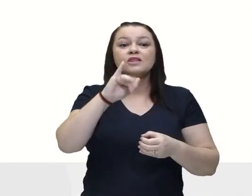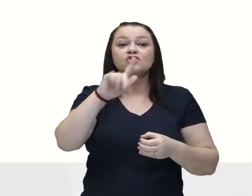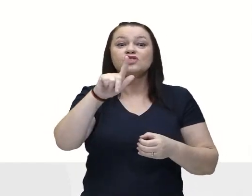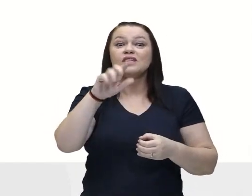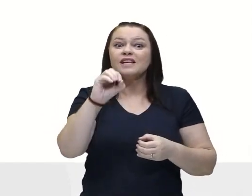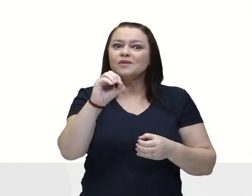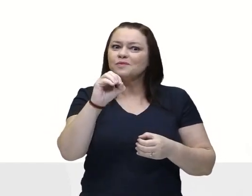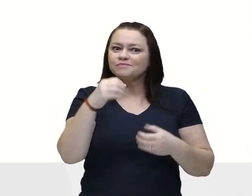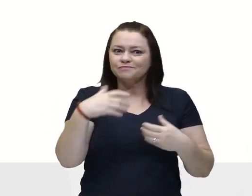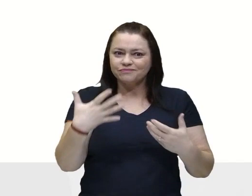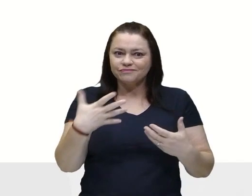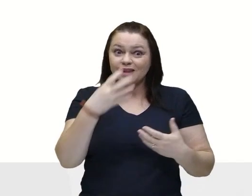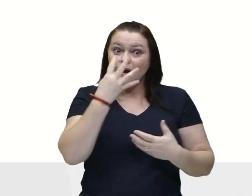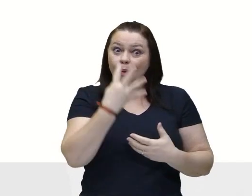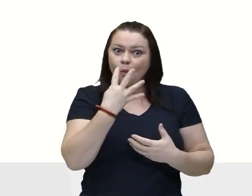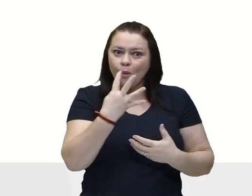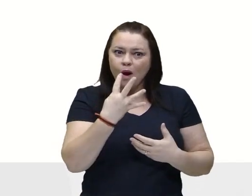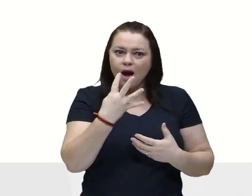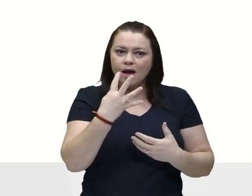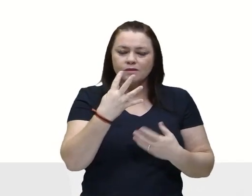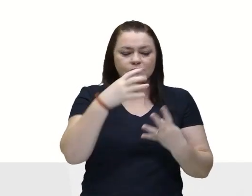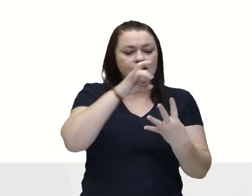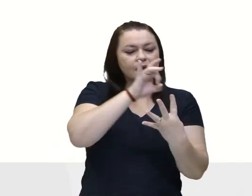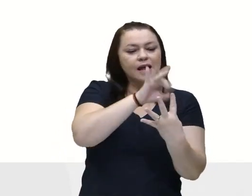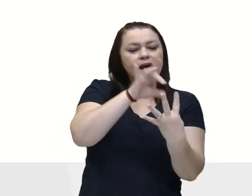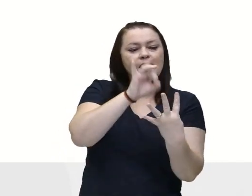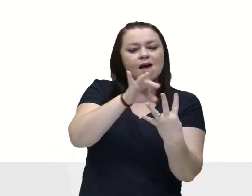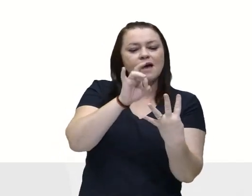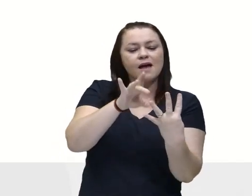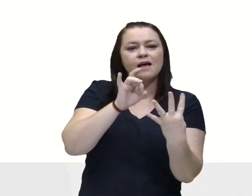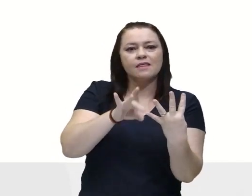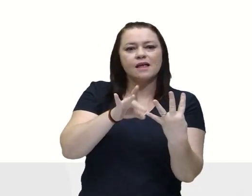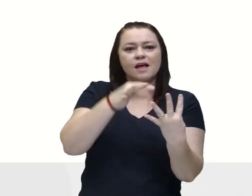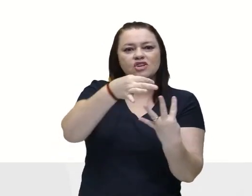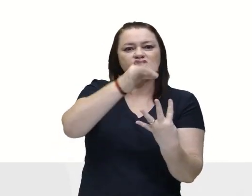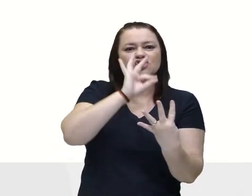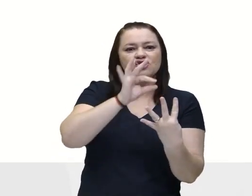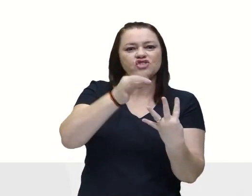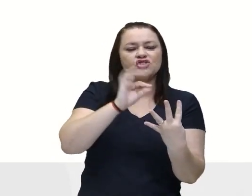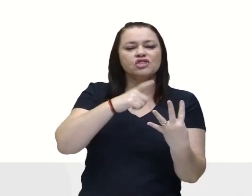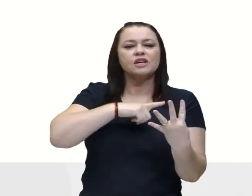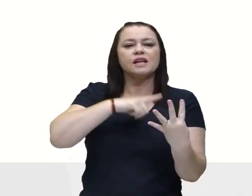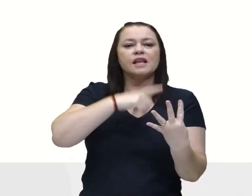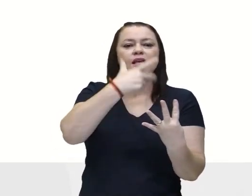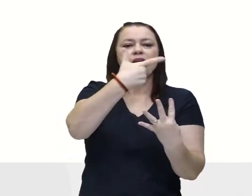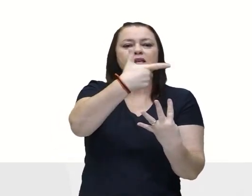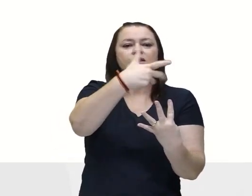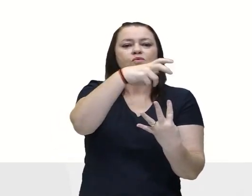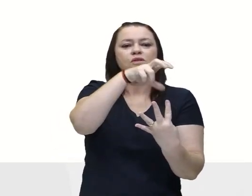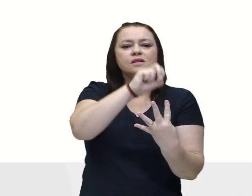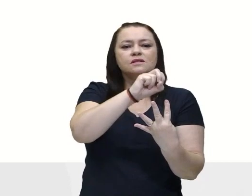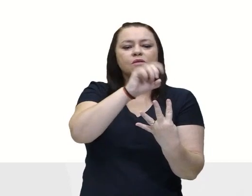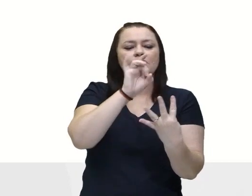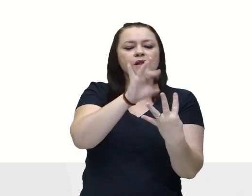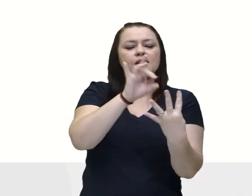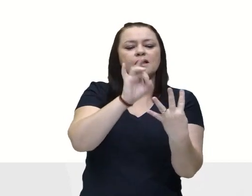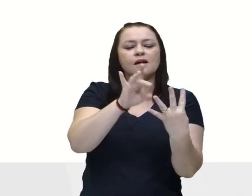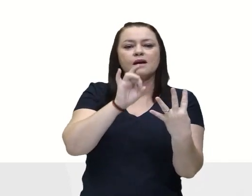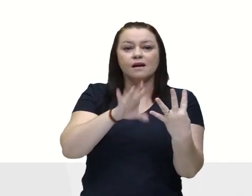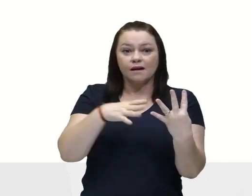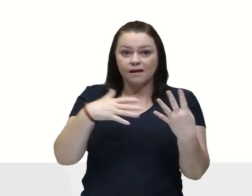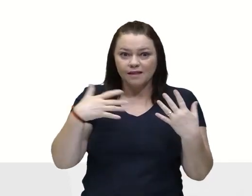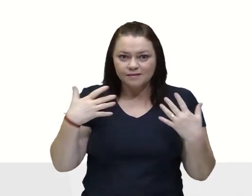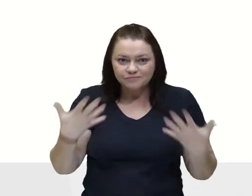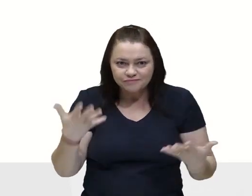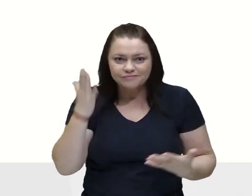de trigo, onde cada uma tem 250 gramas. Muito